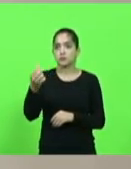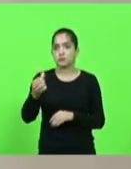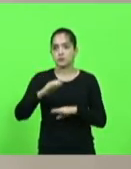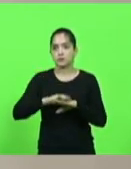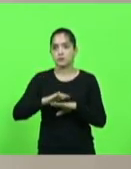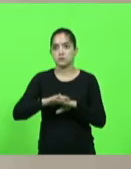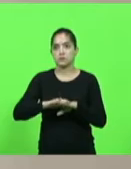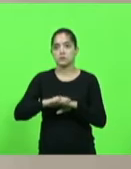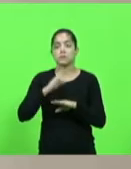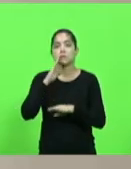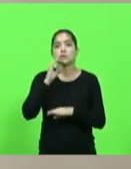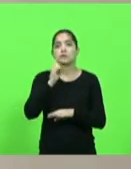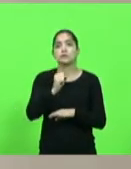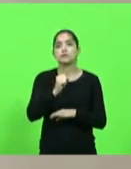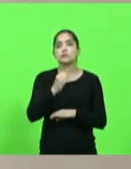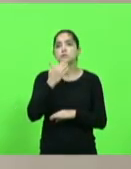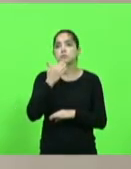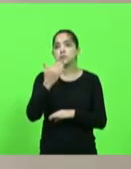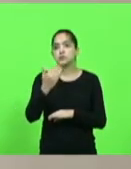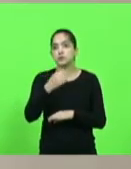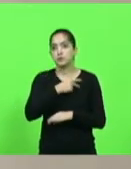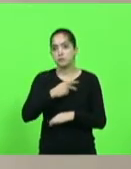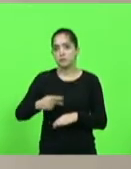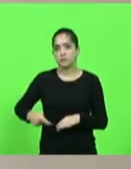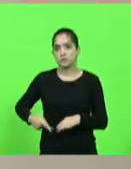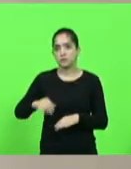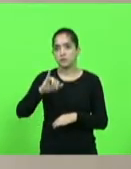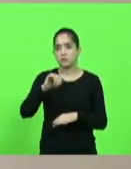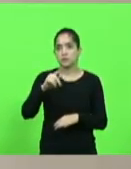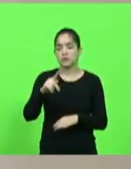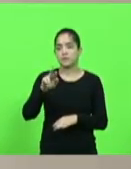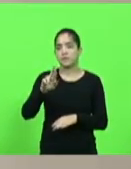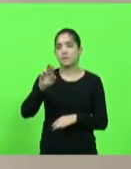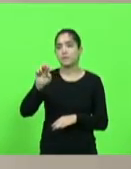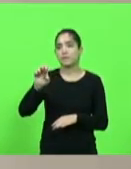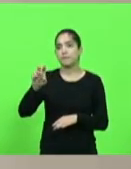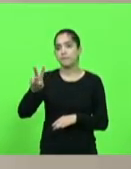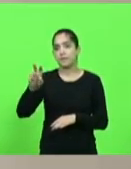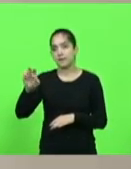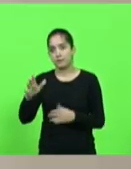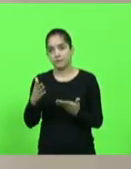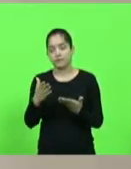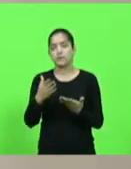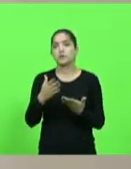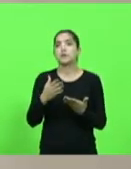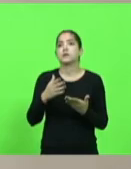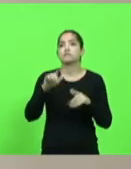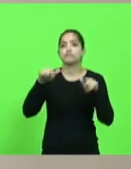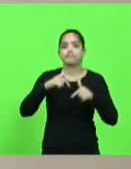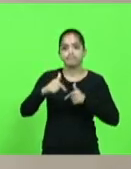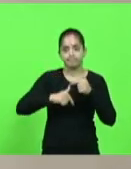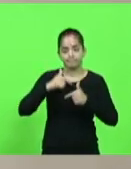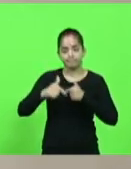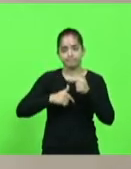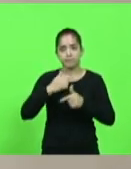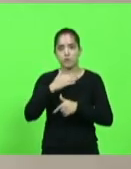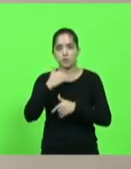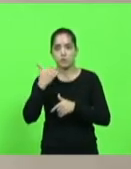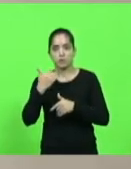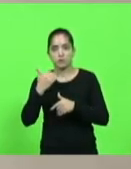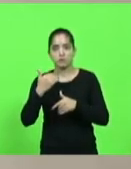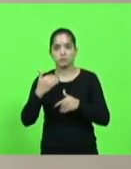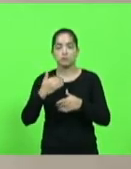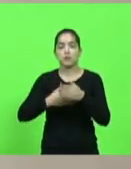deputado Bruno Souza, solicitando ao presidente do Iprev, informações acerca dos servidores ativos, inativos e falecidos desde 1980.